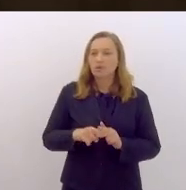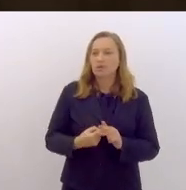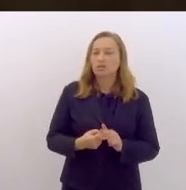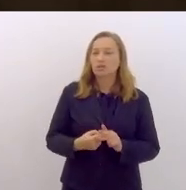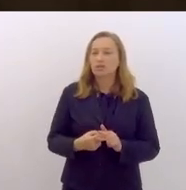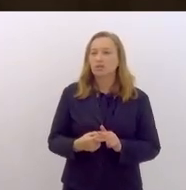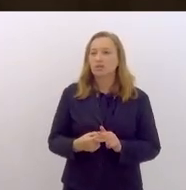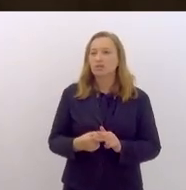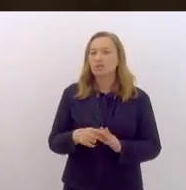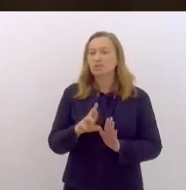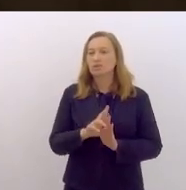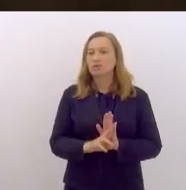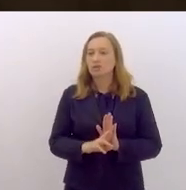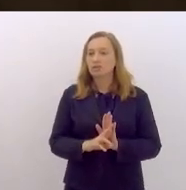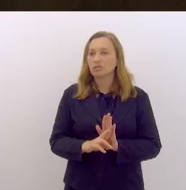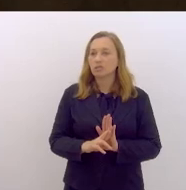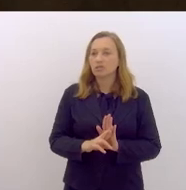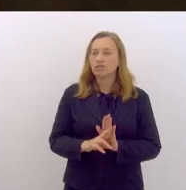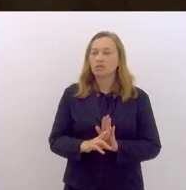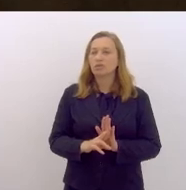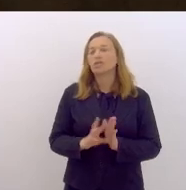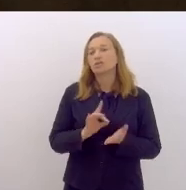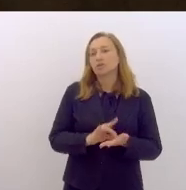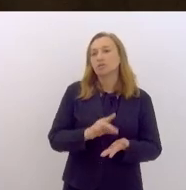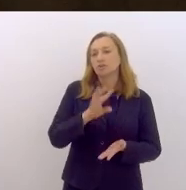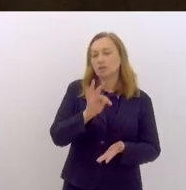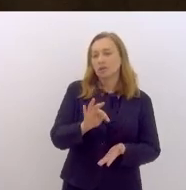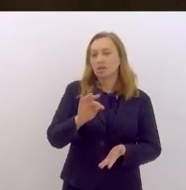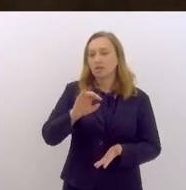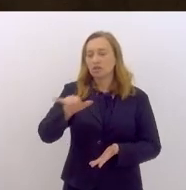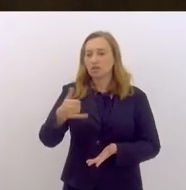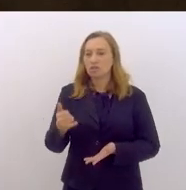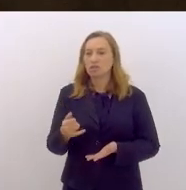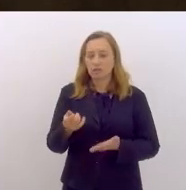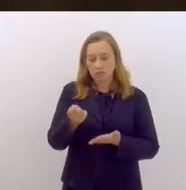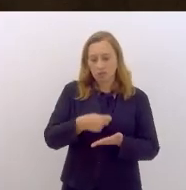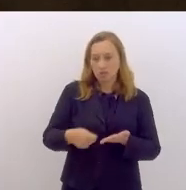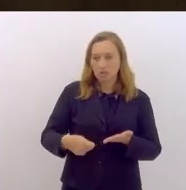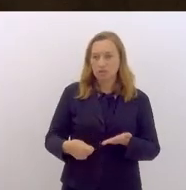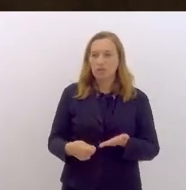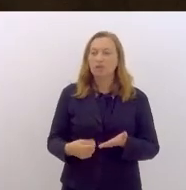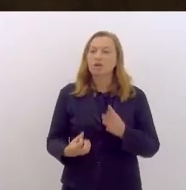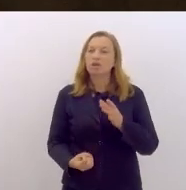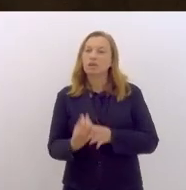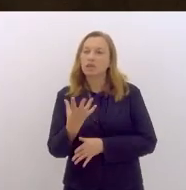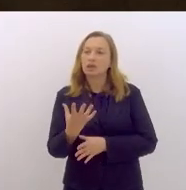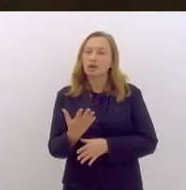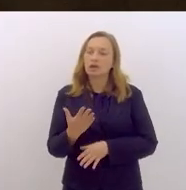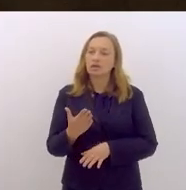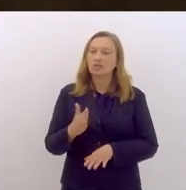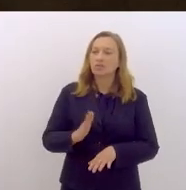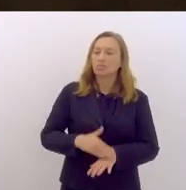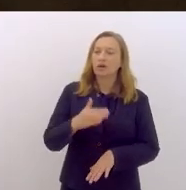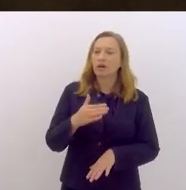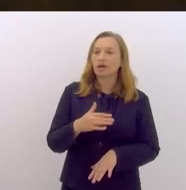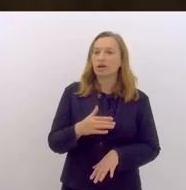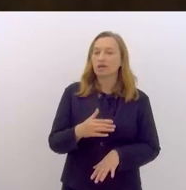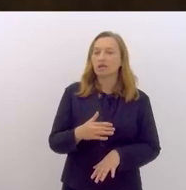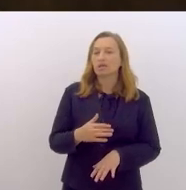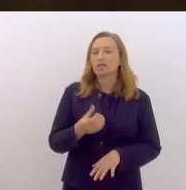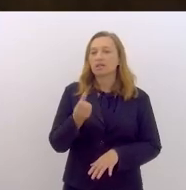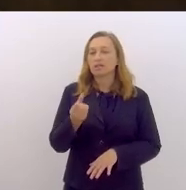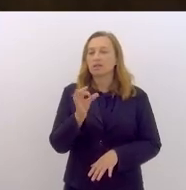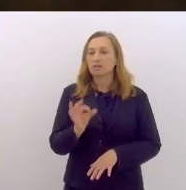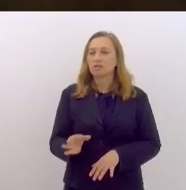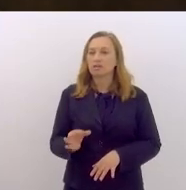redação original do TJ. Está assim escrito, fica criado o acréscimo de